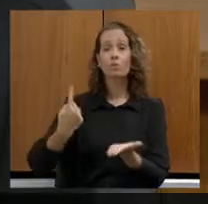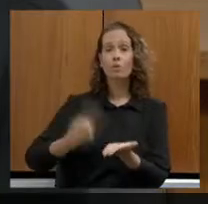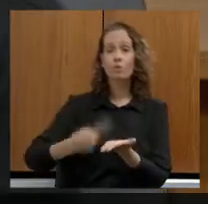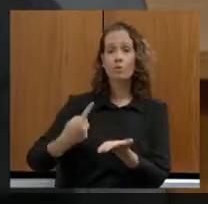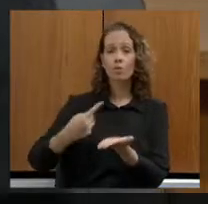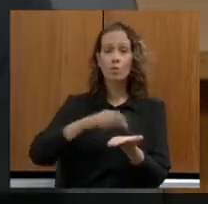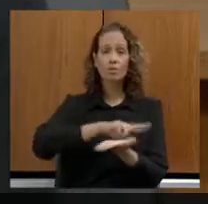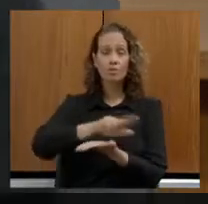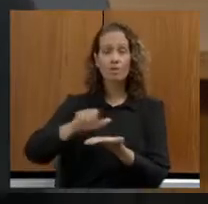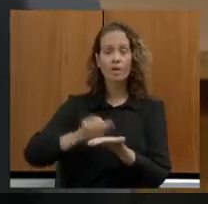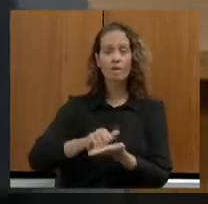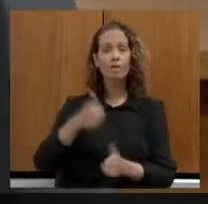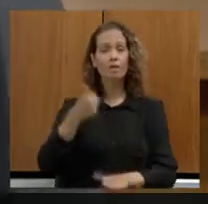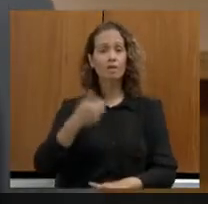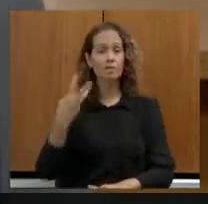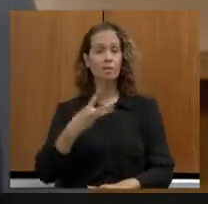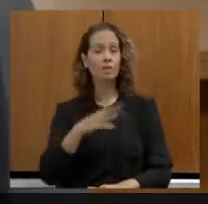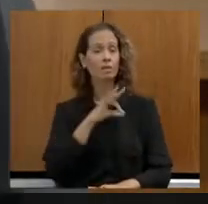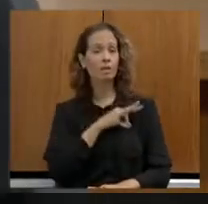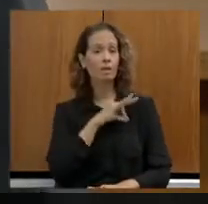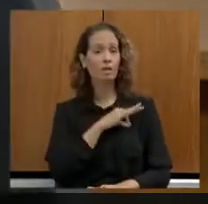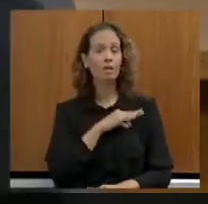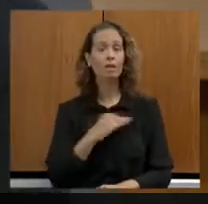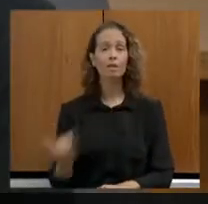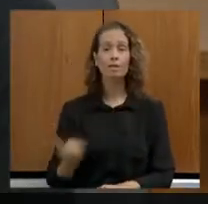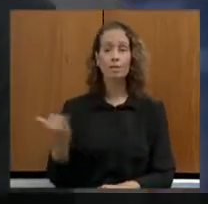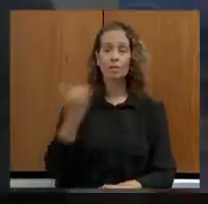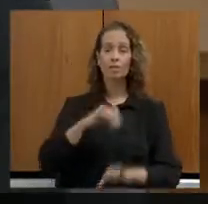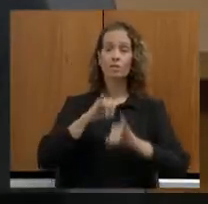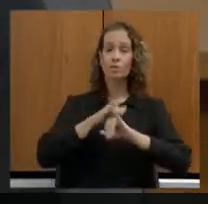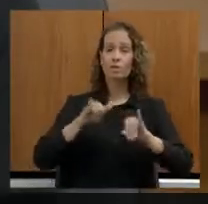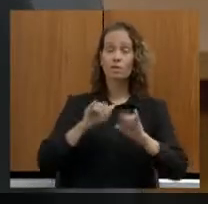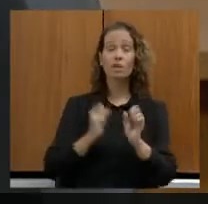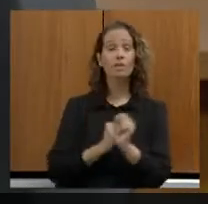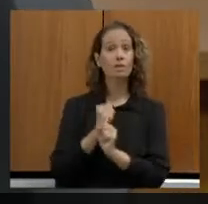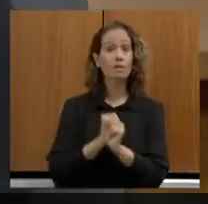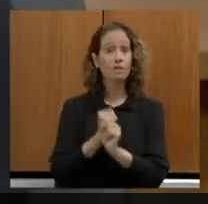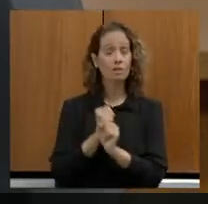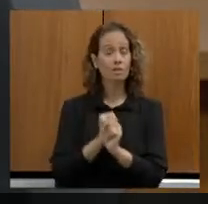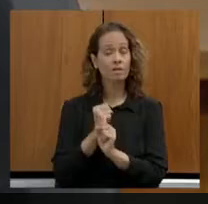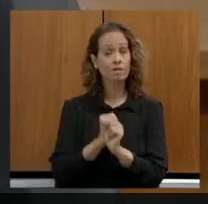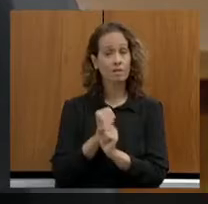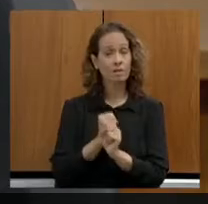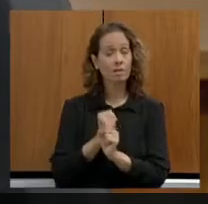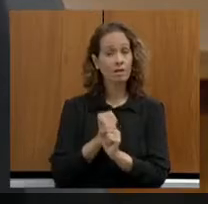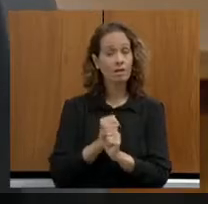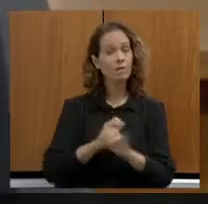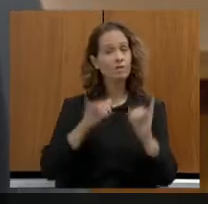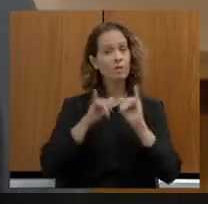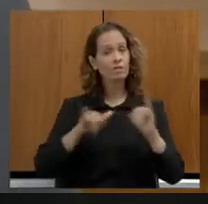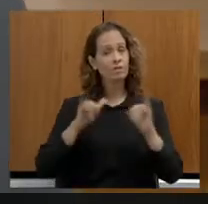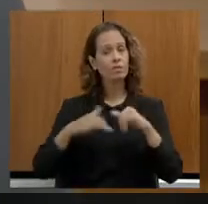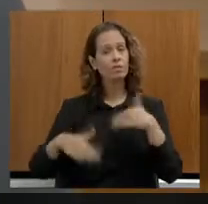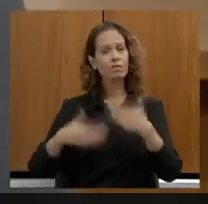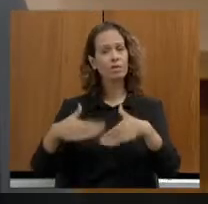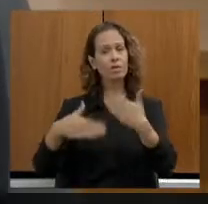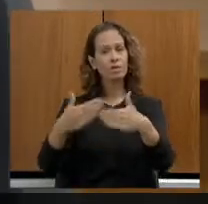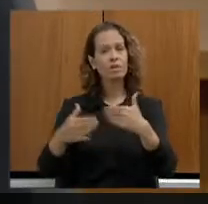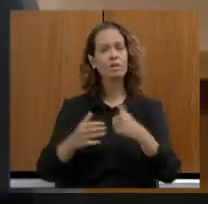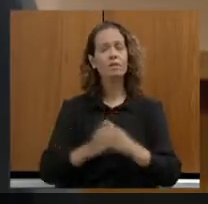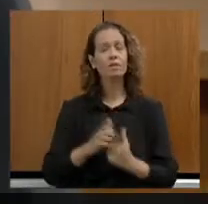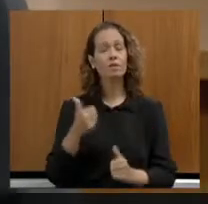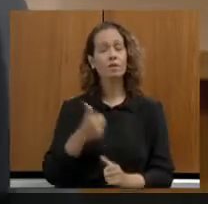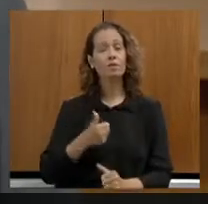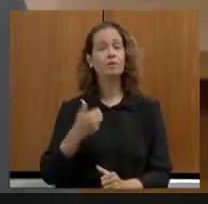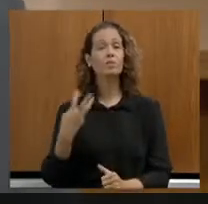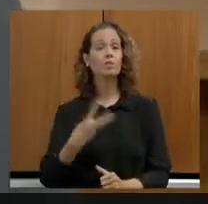relacionados a 13º é importante dizer né que esse ano a gente é anunciou né o processo de quitação do